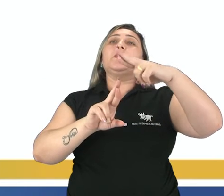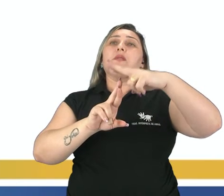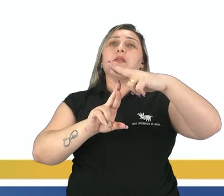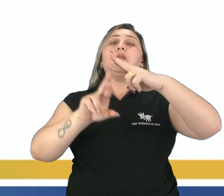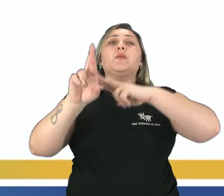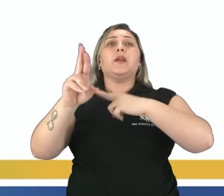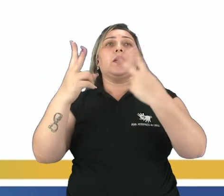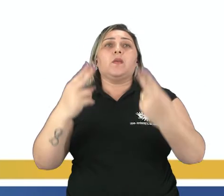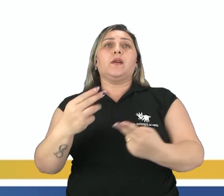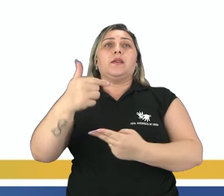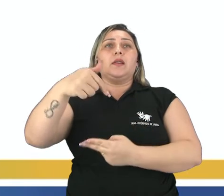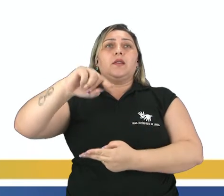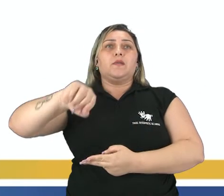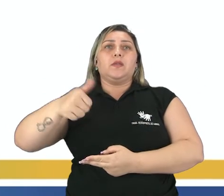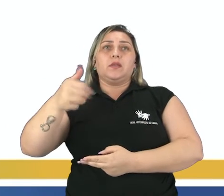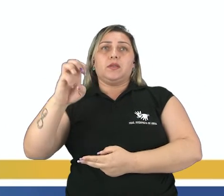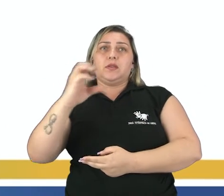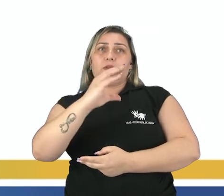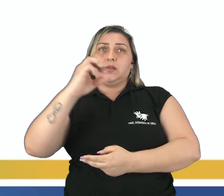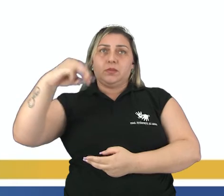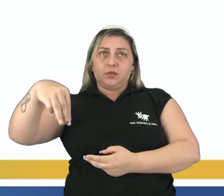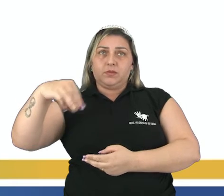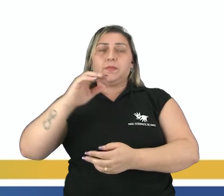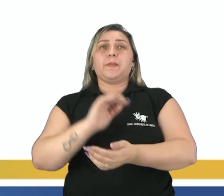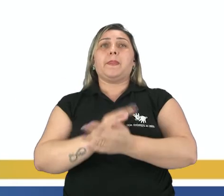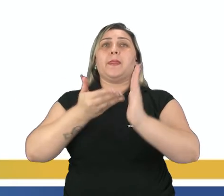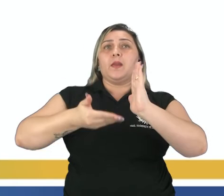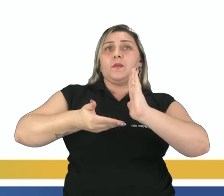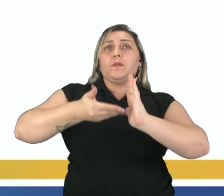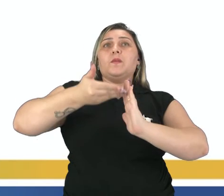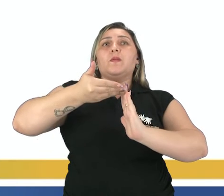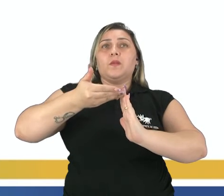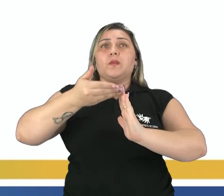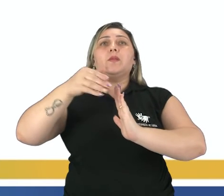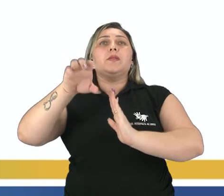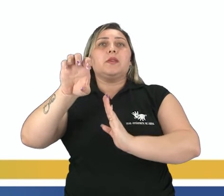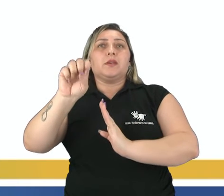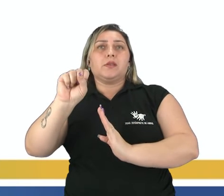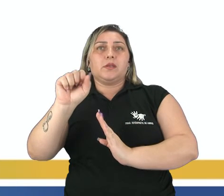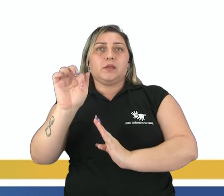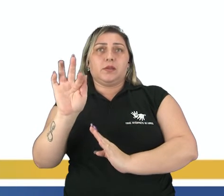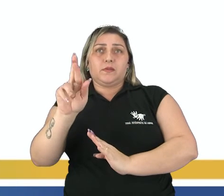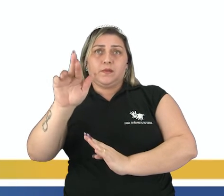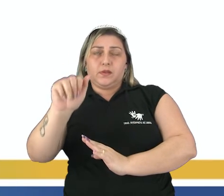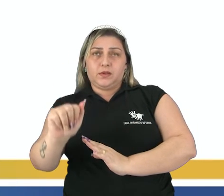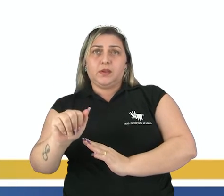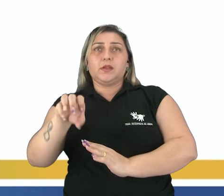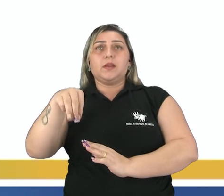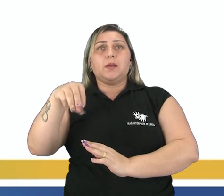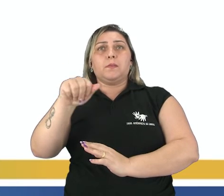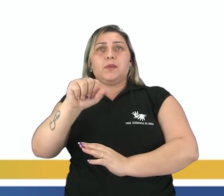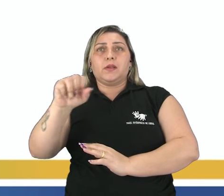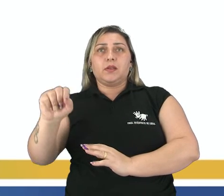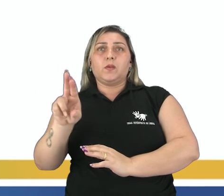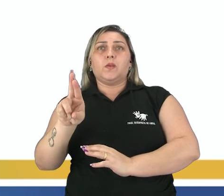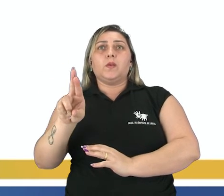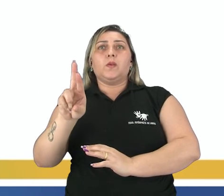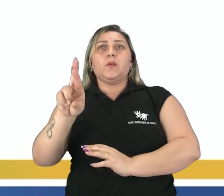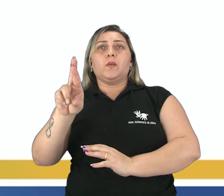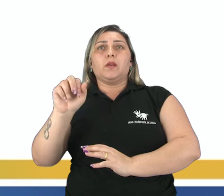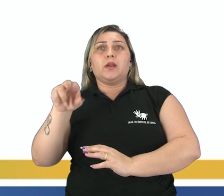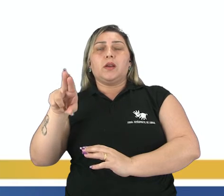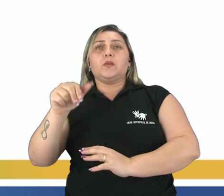R igual a 7,15 centímetros. Assim, o volume da esfera e da massa do urânio,